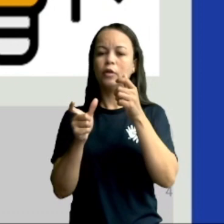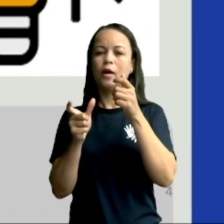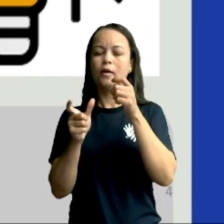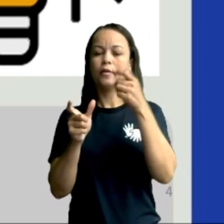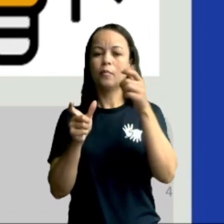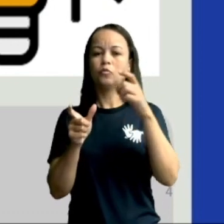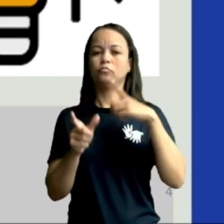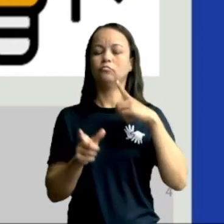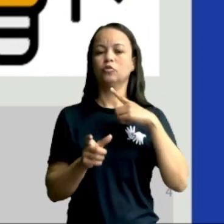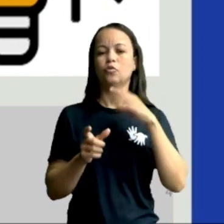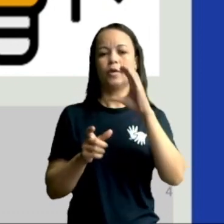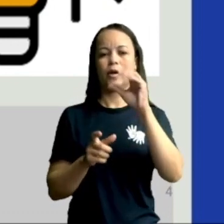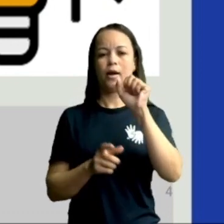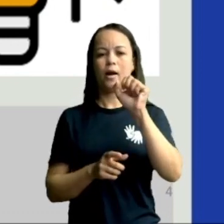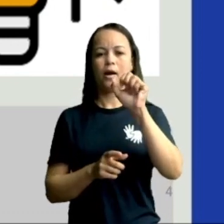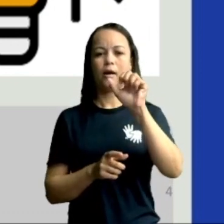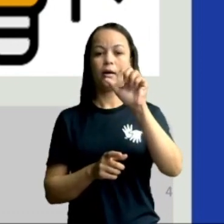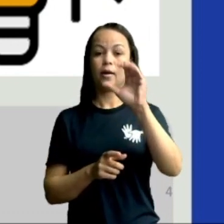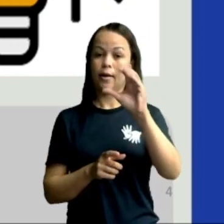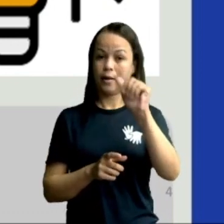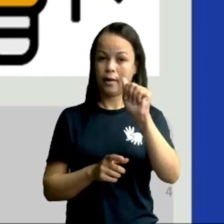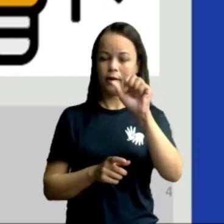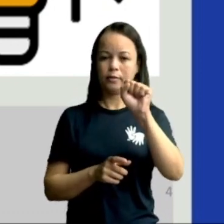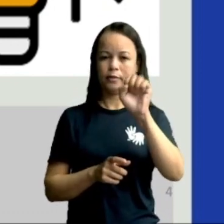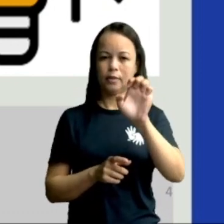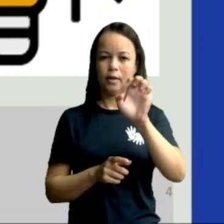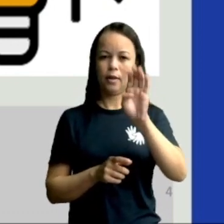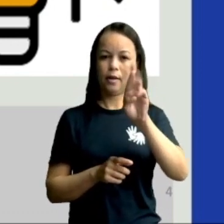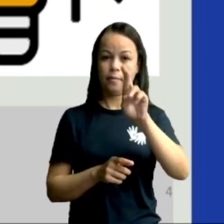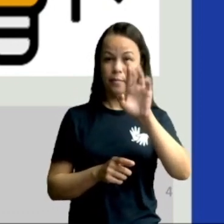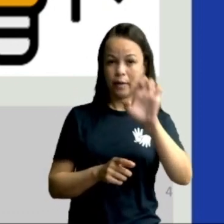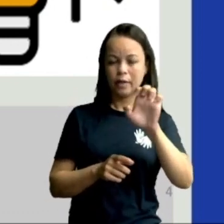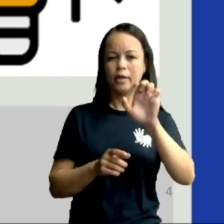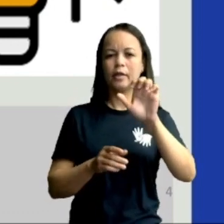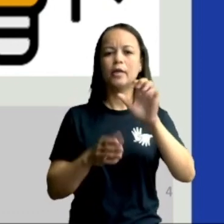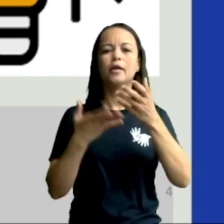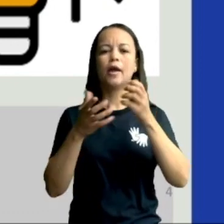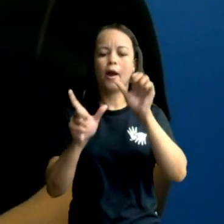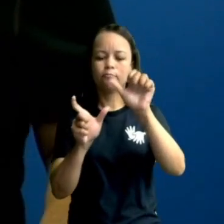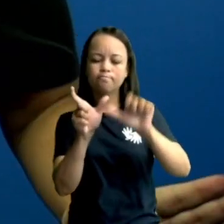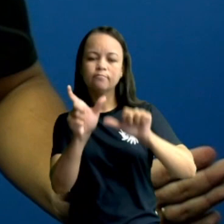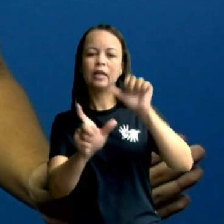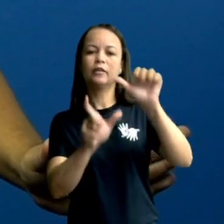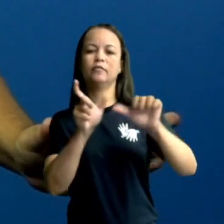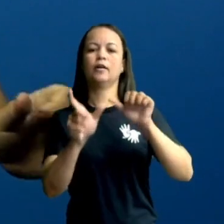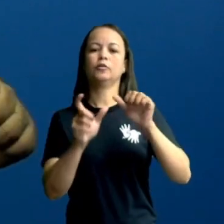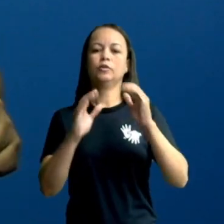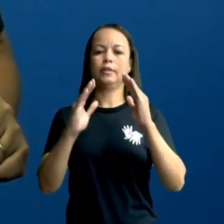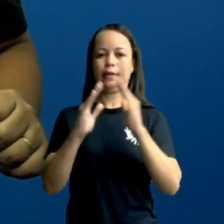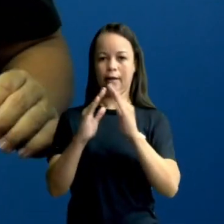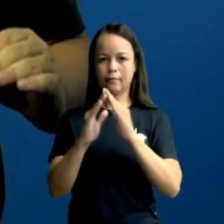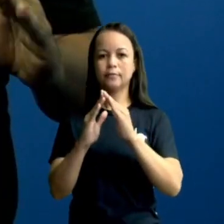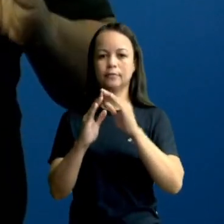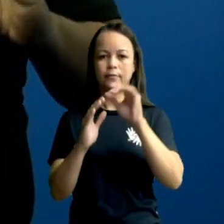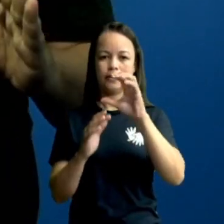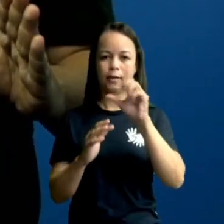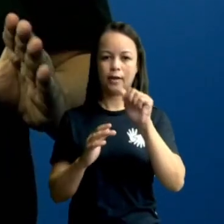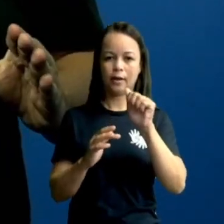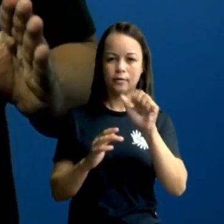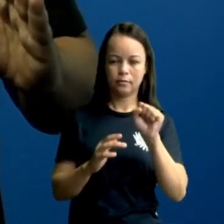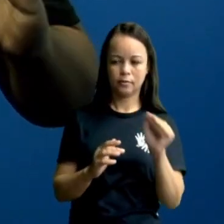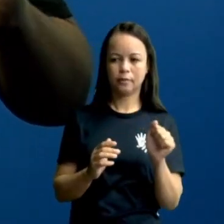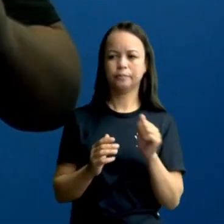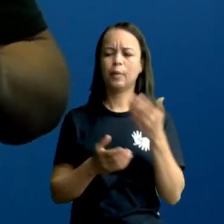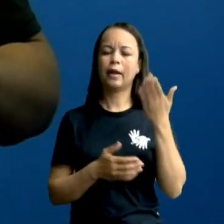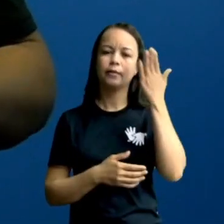que ela é derivada de casa, tá bom, gente? Volta para mim só para a gente compreender melhor.